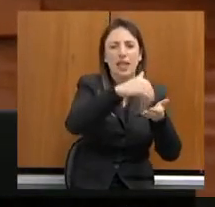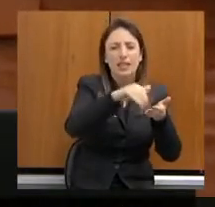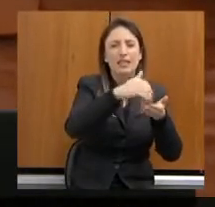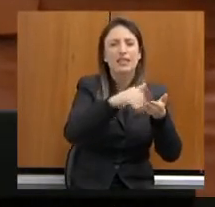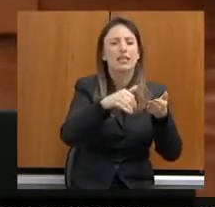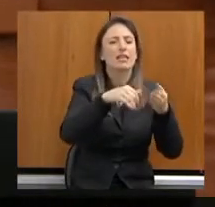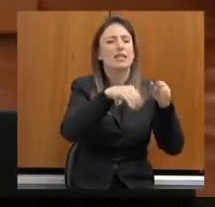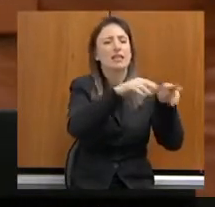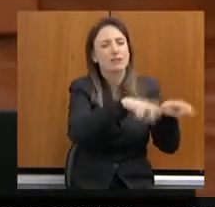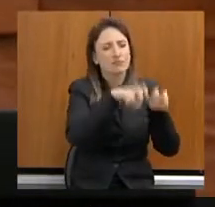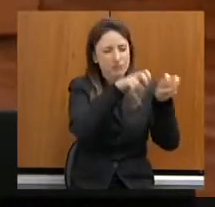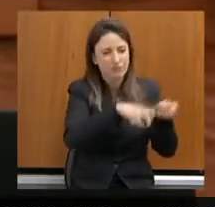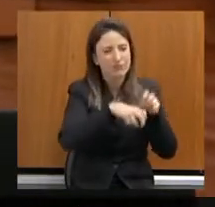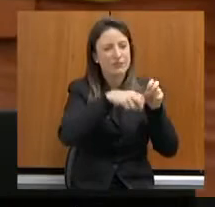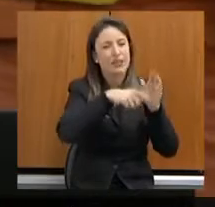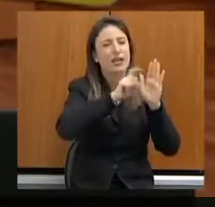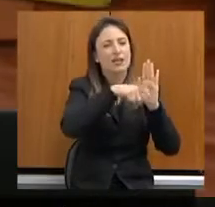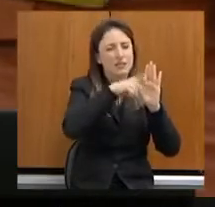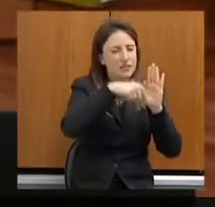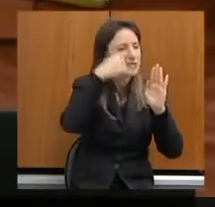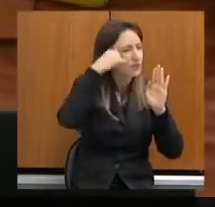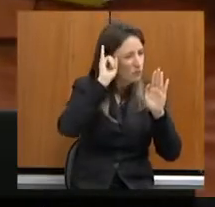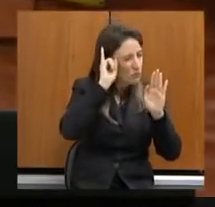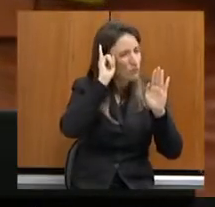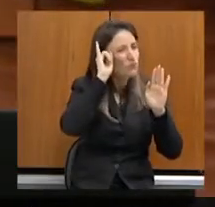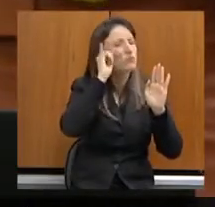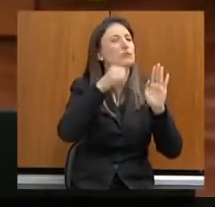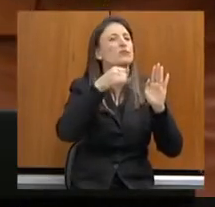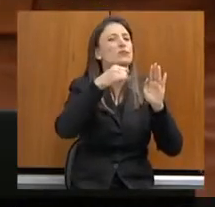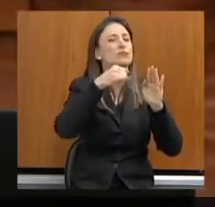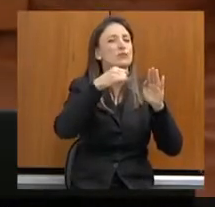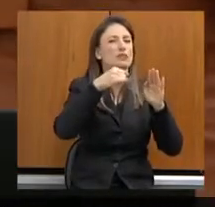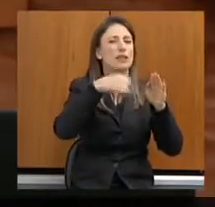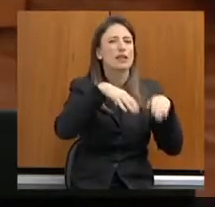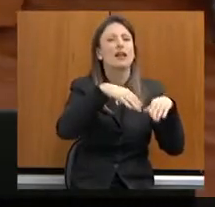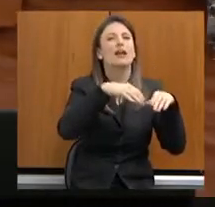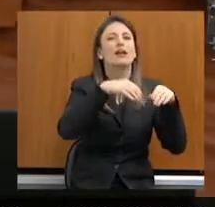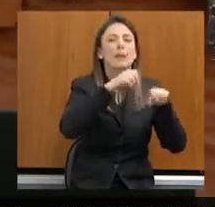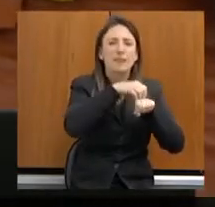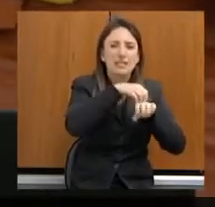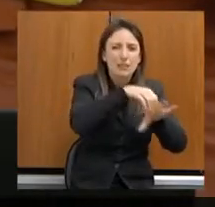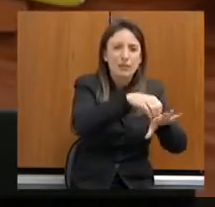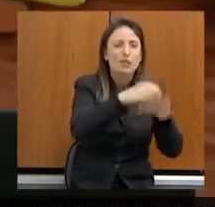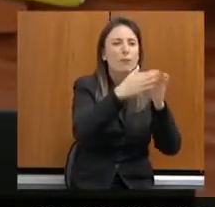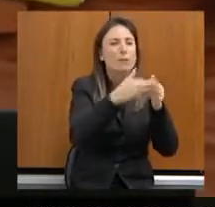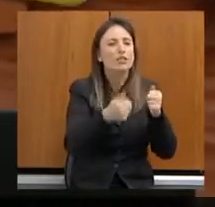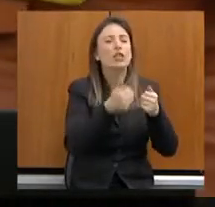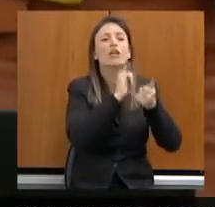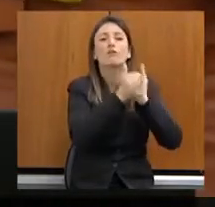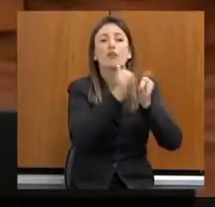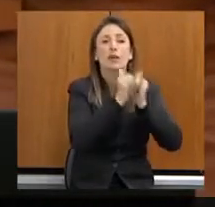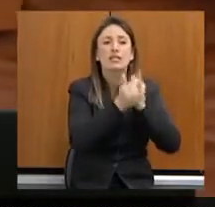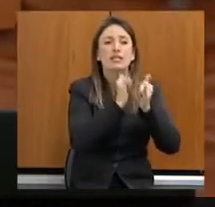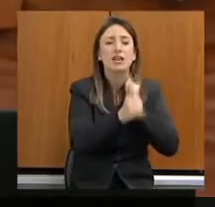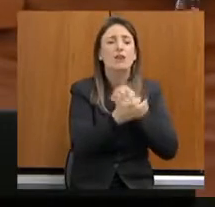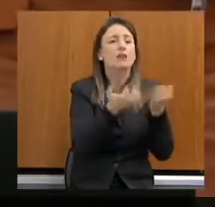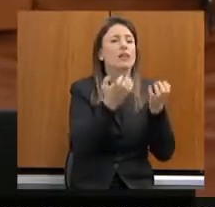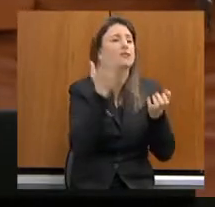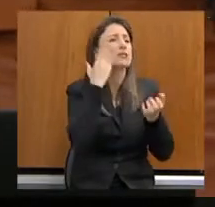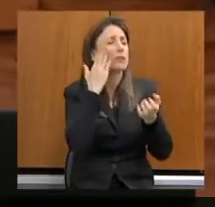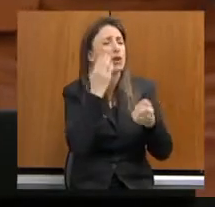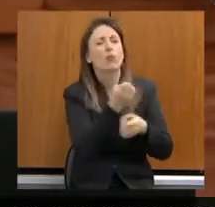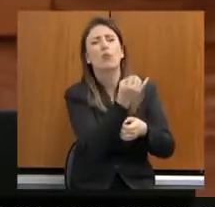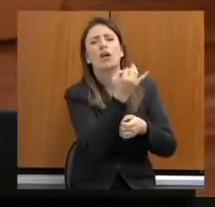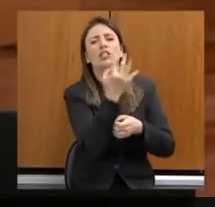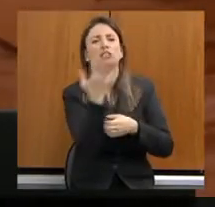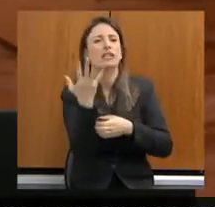da agricultura pecuária e Abastecimento pedido de informações acerca do número de ligações de